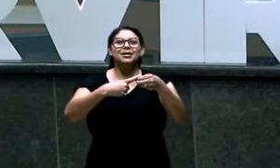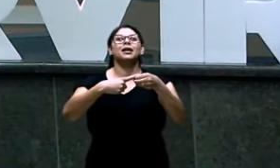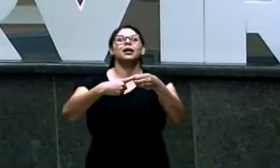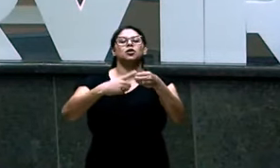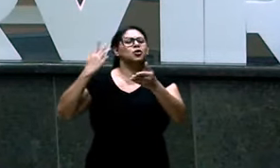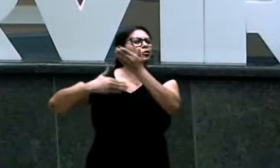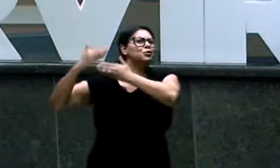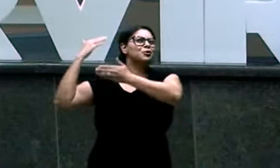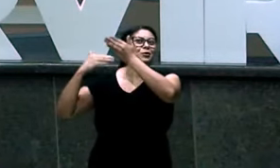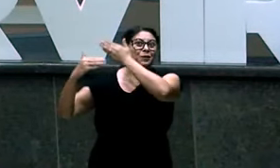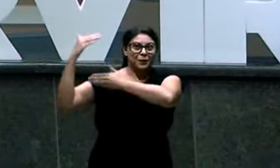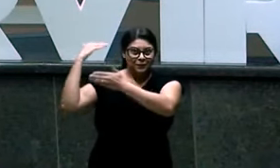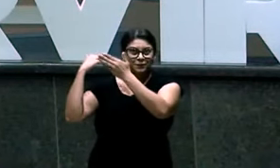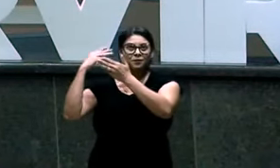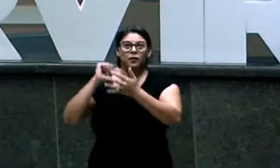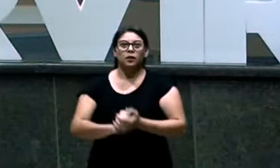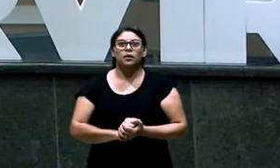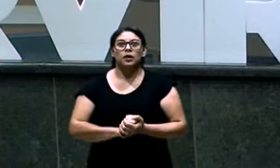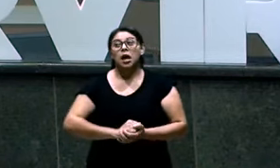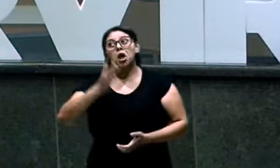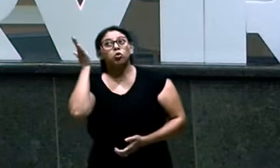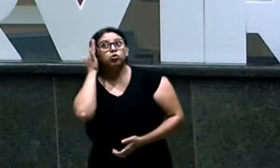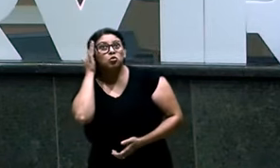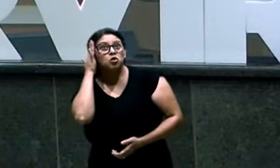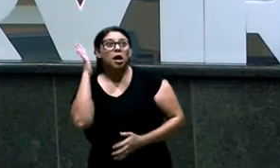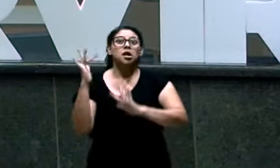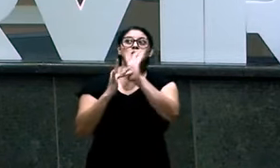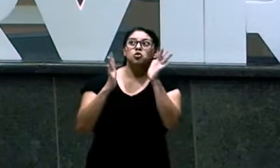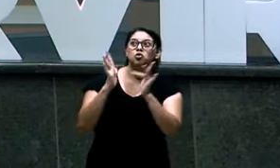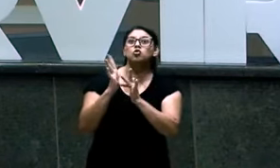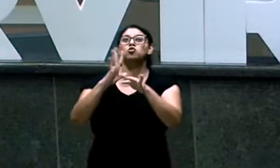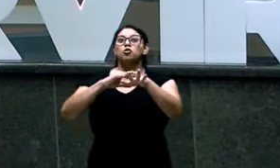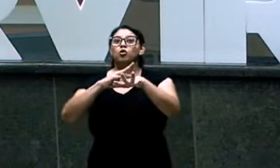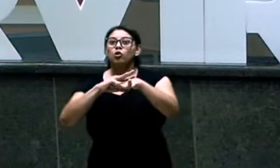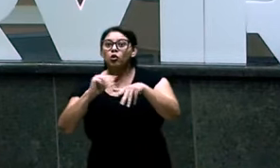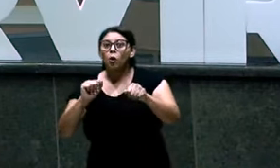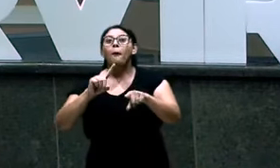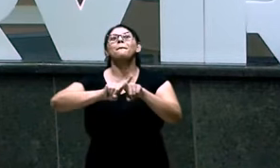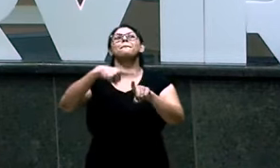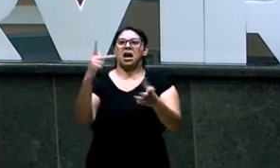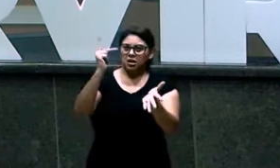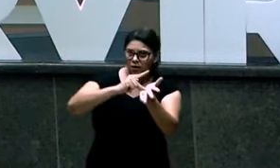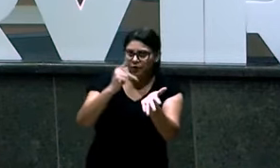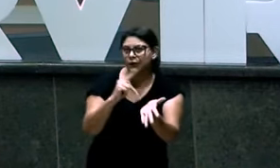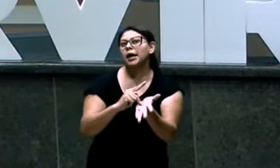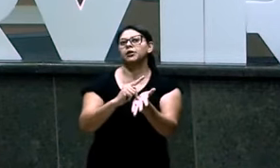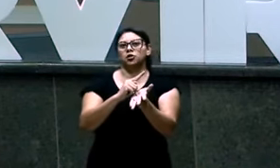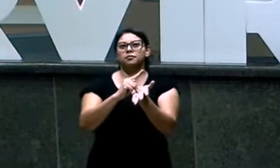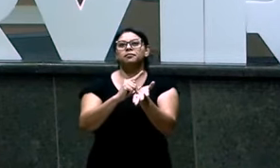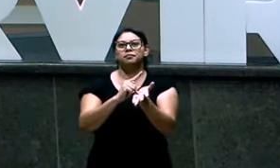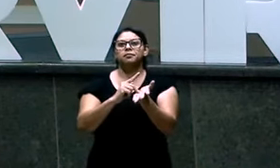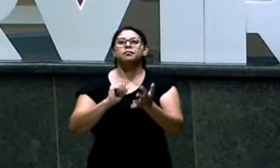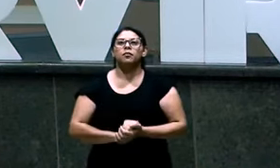não sei se ele curou, mas é verdade, o governador era o Tarcísio, o prefeito era o professor Rodolfo, e tinha um pastor presidente,